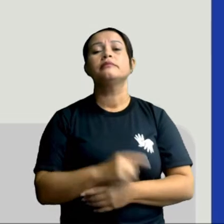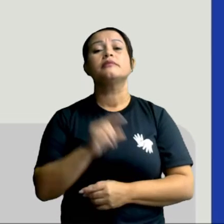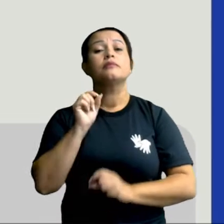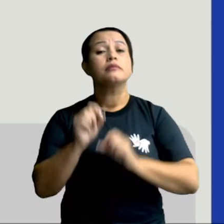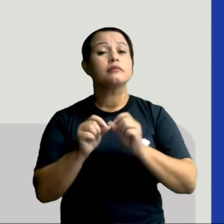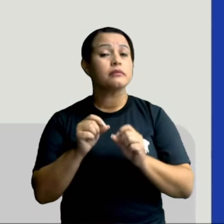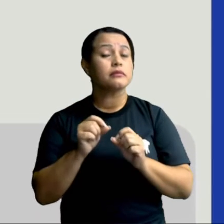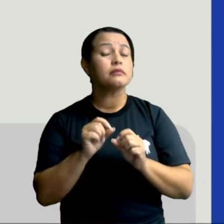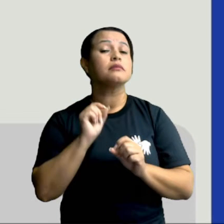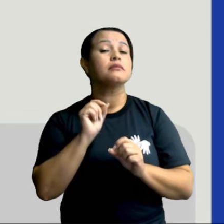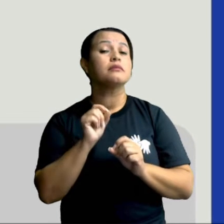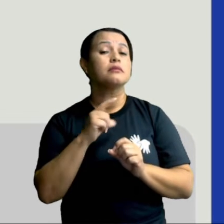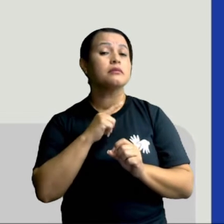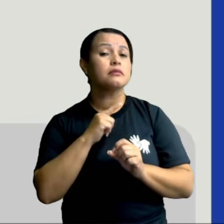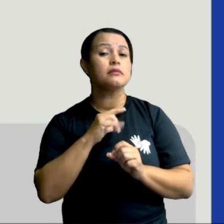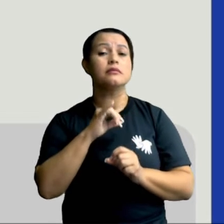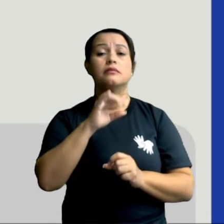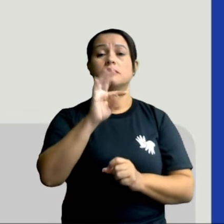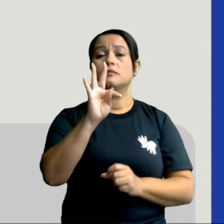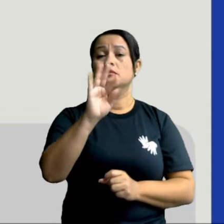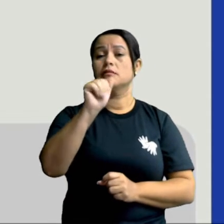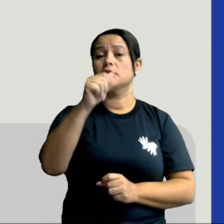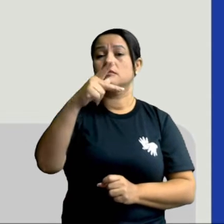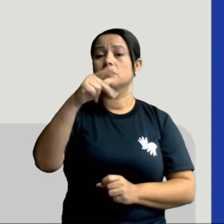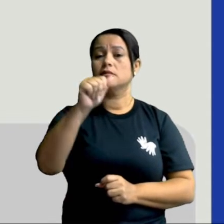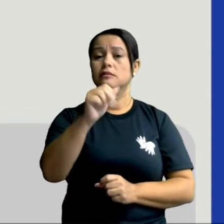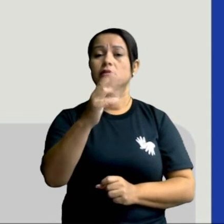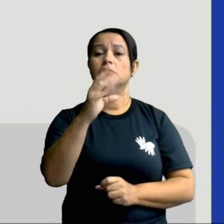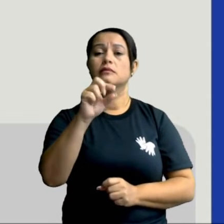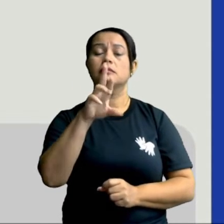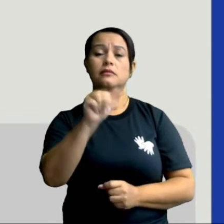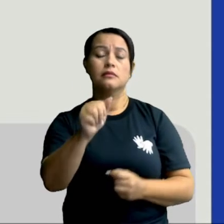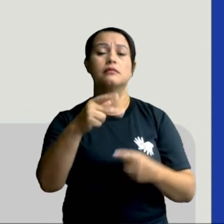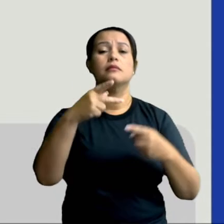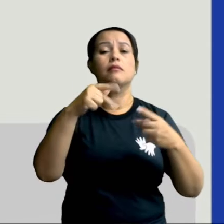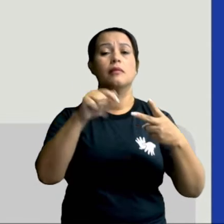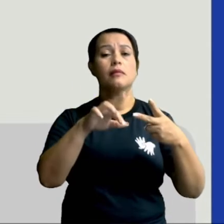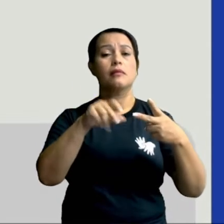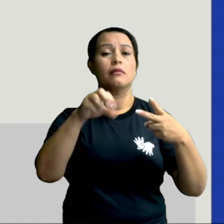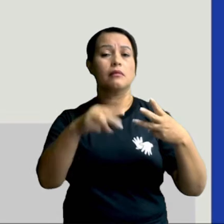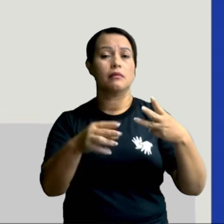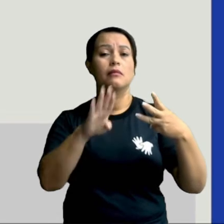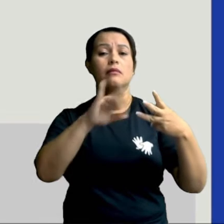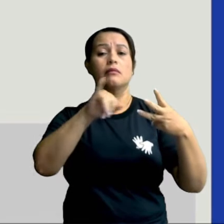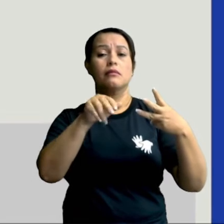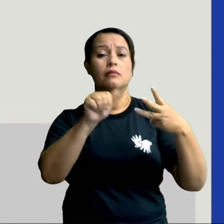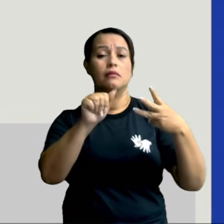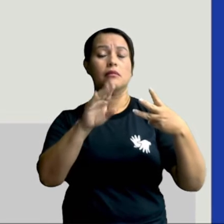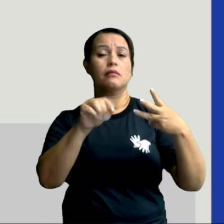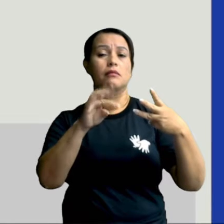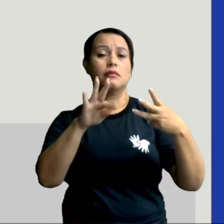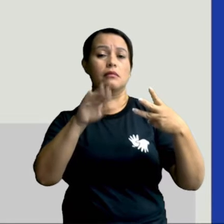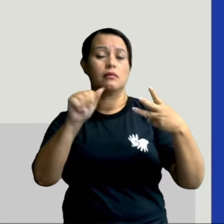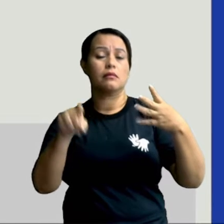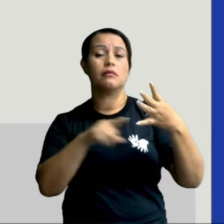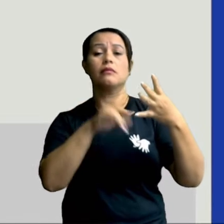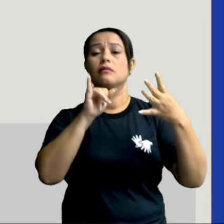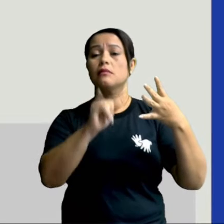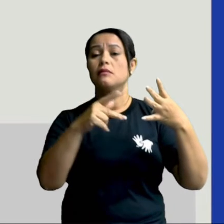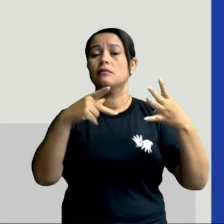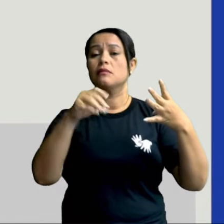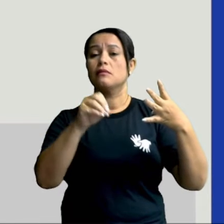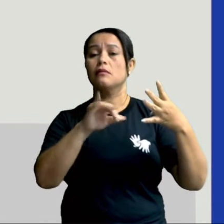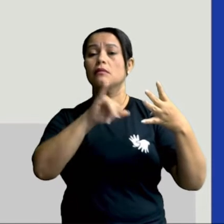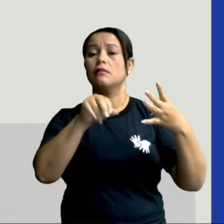aí nós temos o Tapacurá, o Pirapama, Jaboatão e Ipojuca como